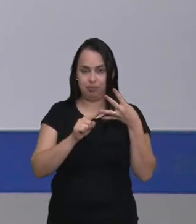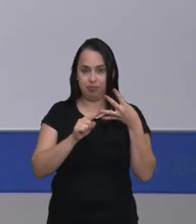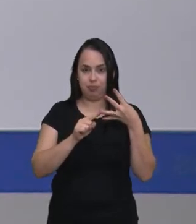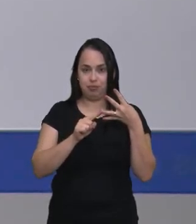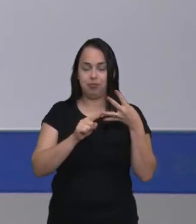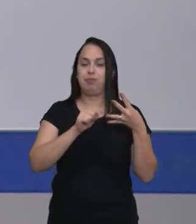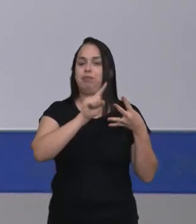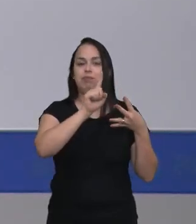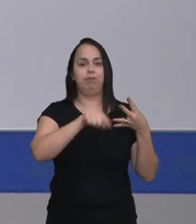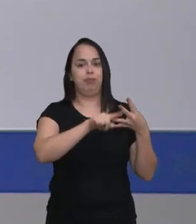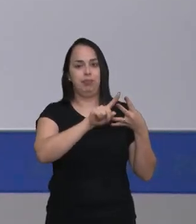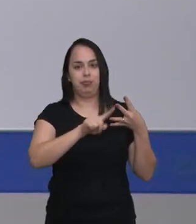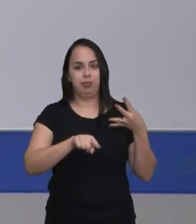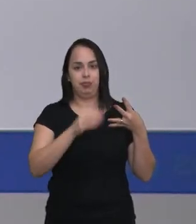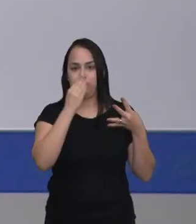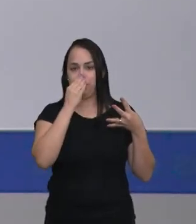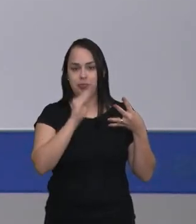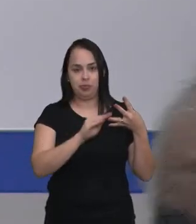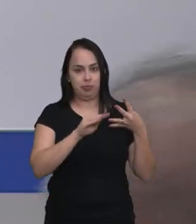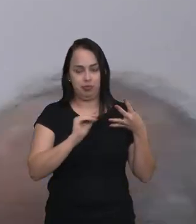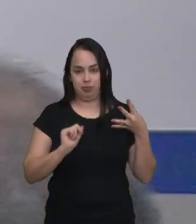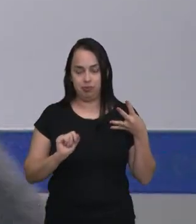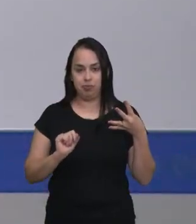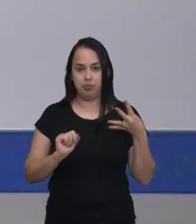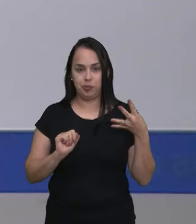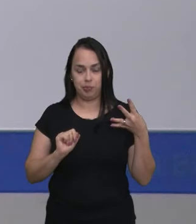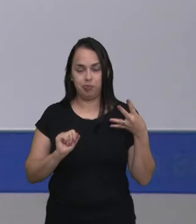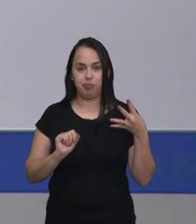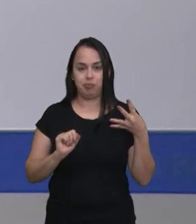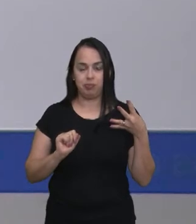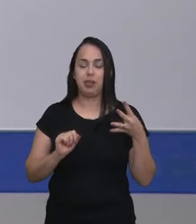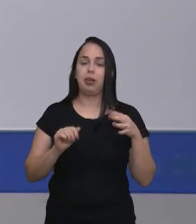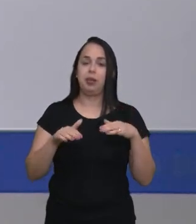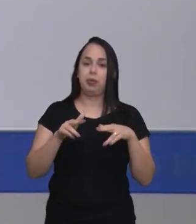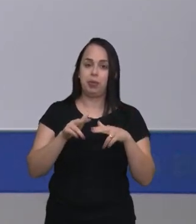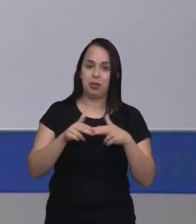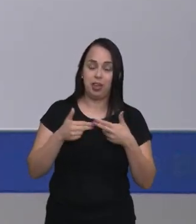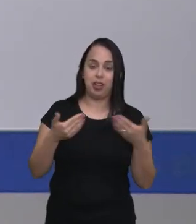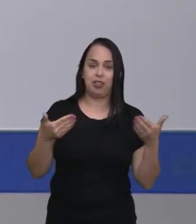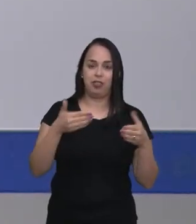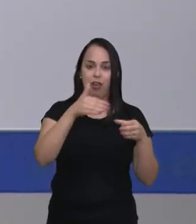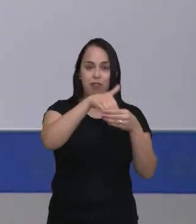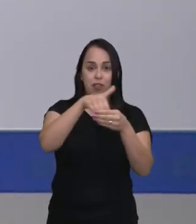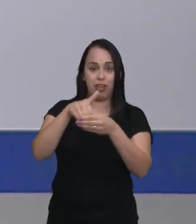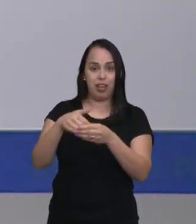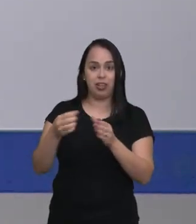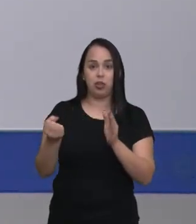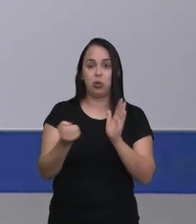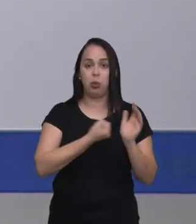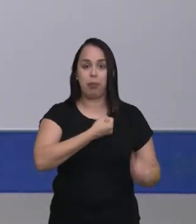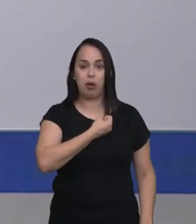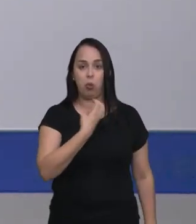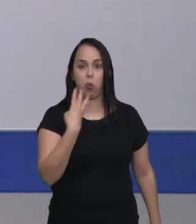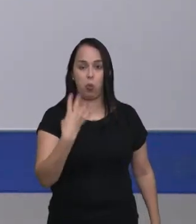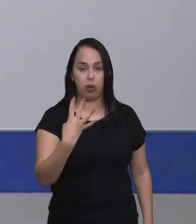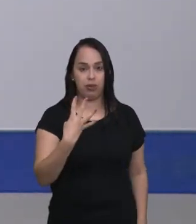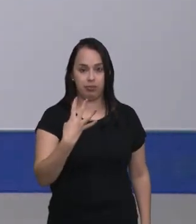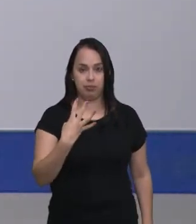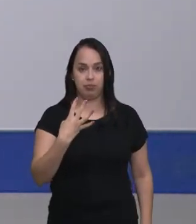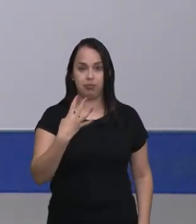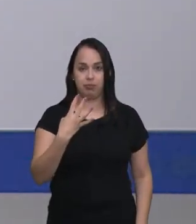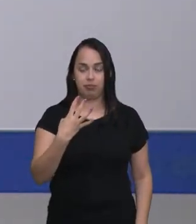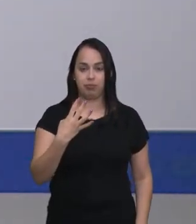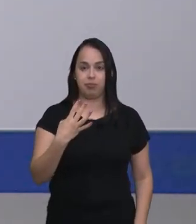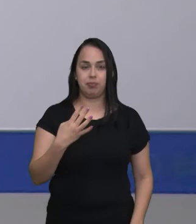foram rejeitadas pelas comissões. Então, portanto, em votação a emenda número 4.